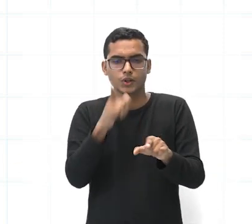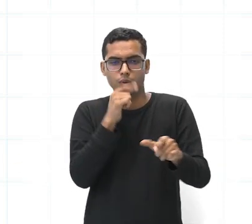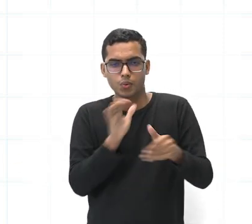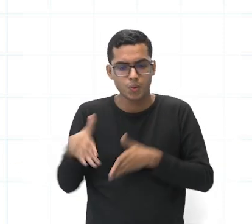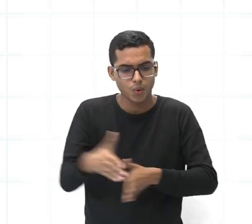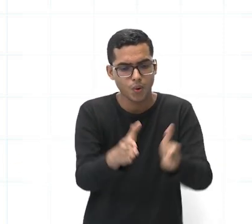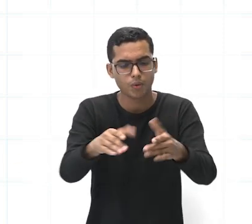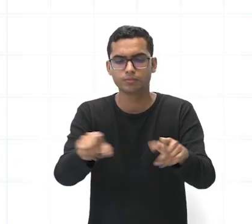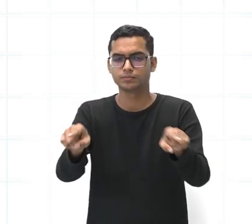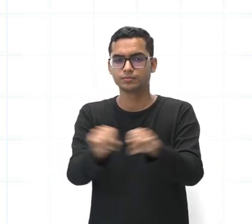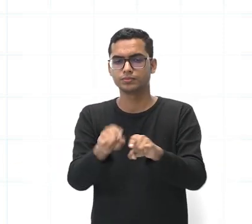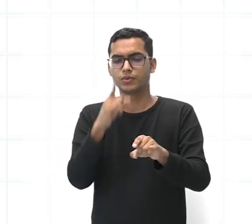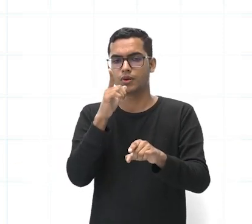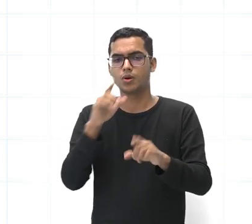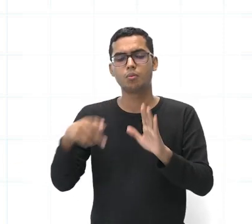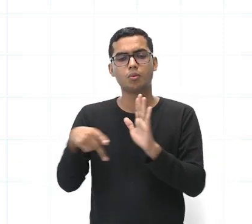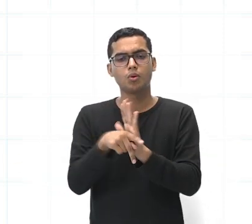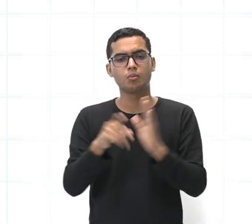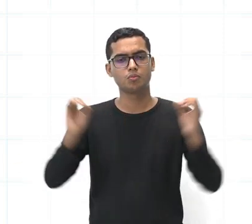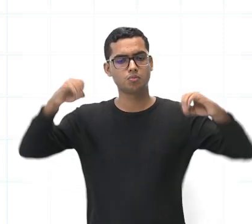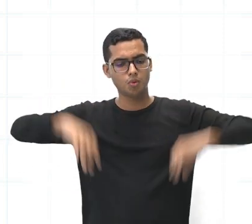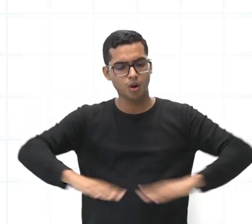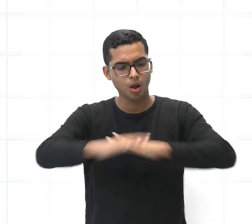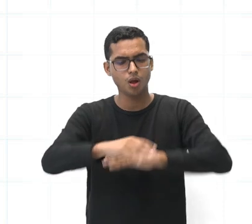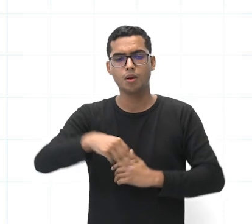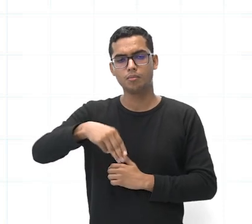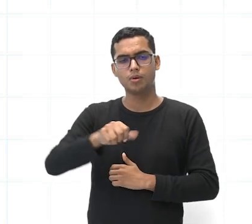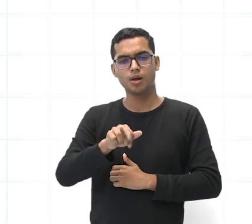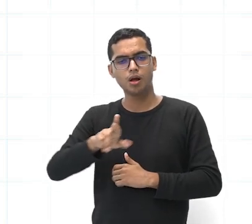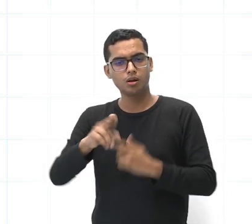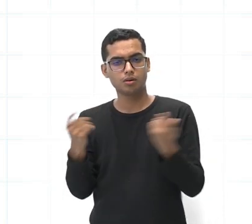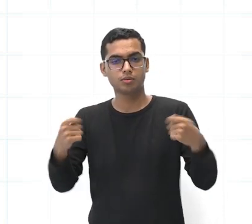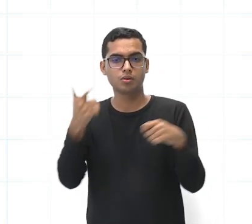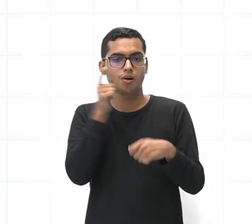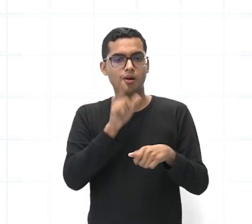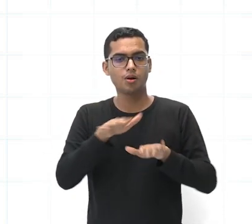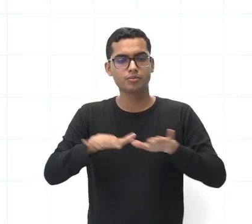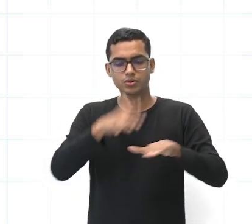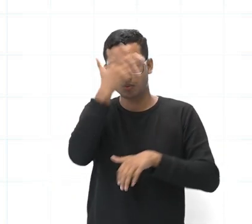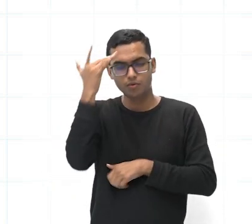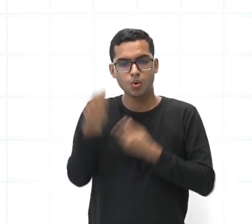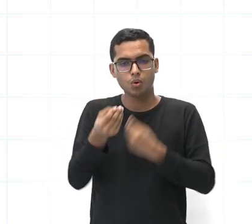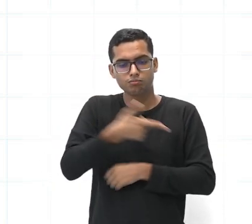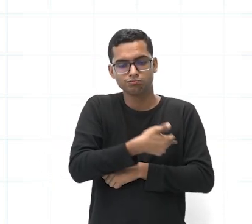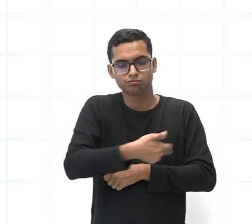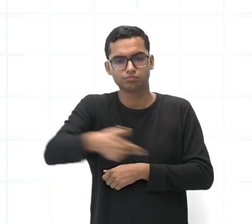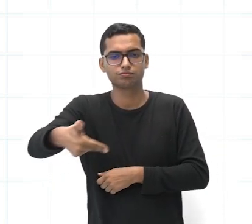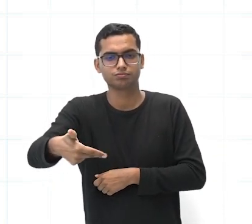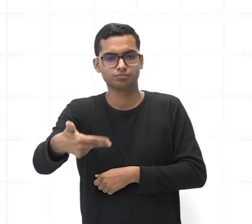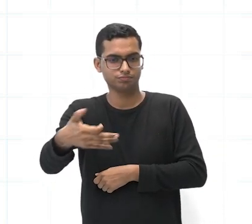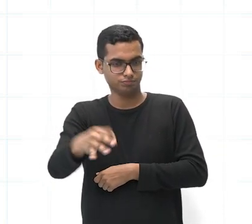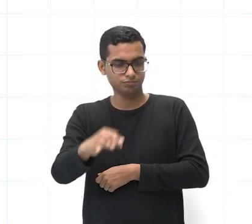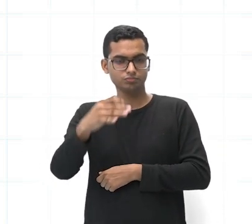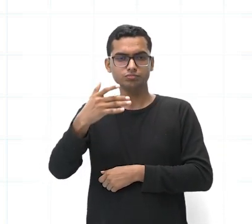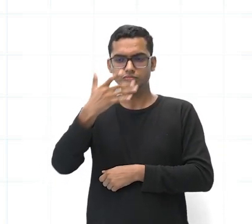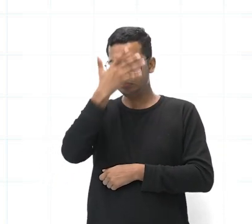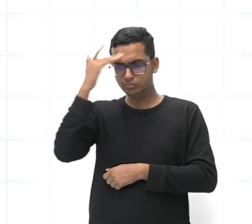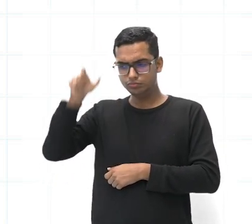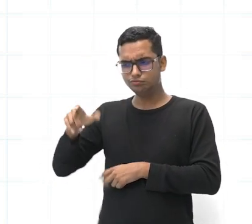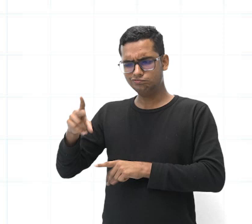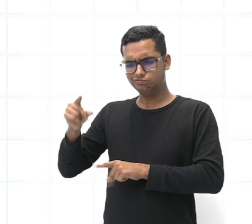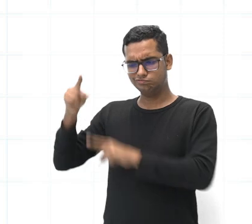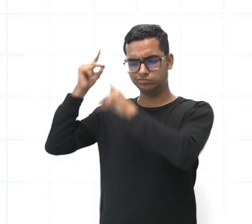mar. E aí, quando o homem primitivo aprendeu a nadar, né, ele